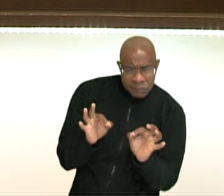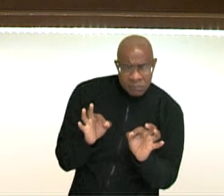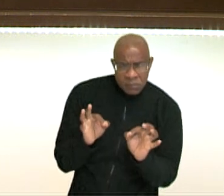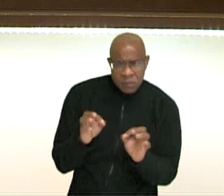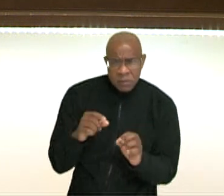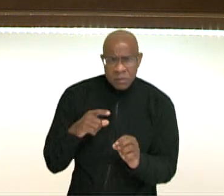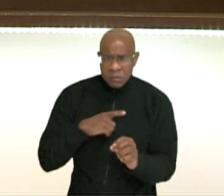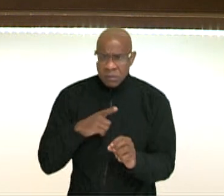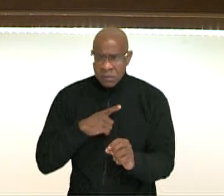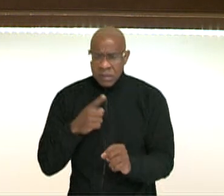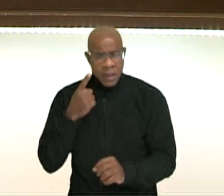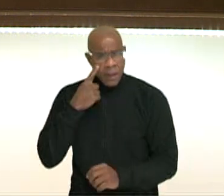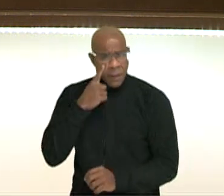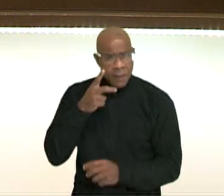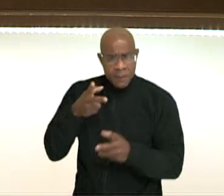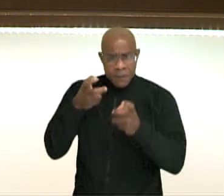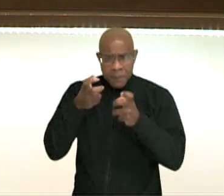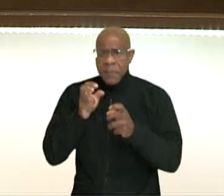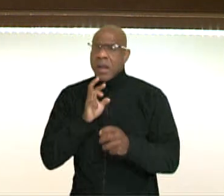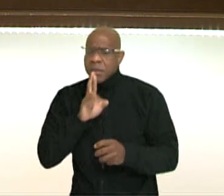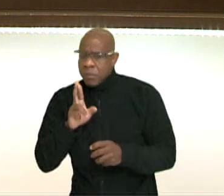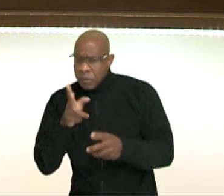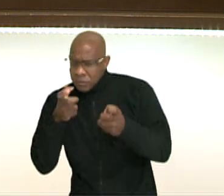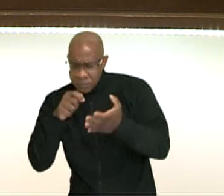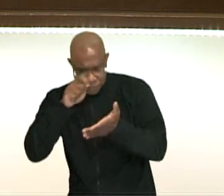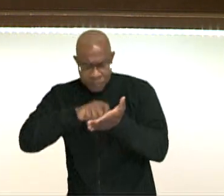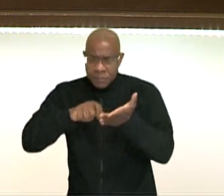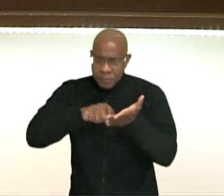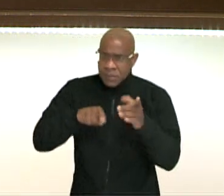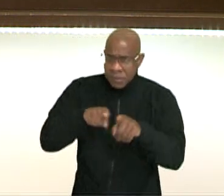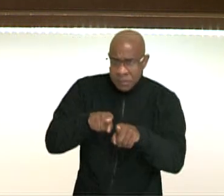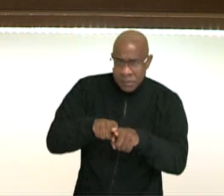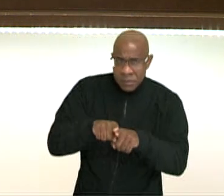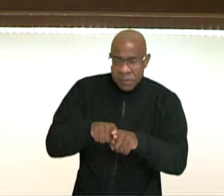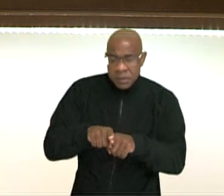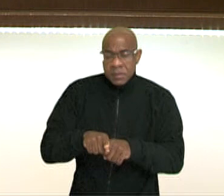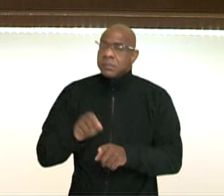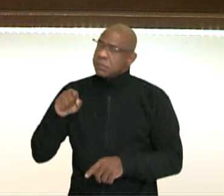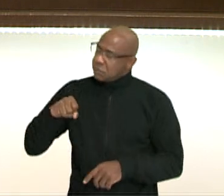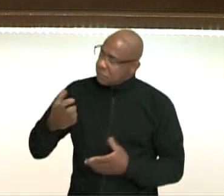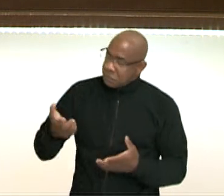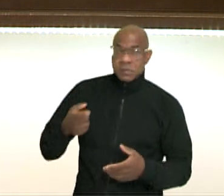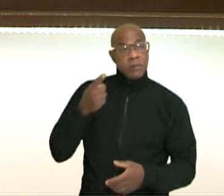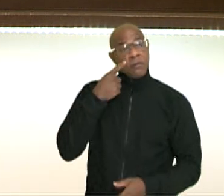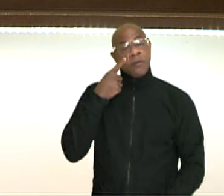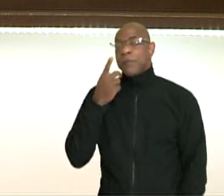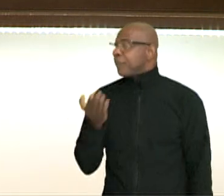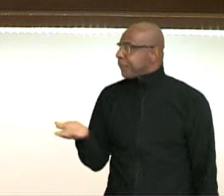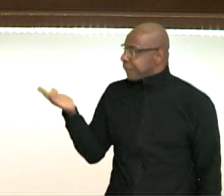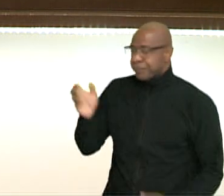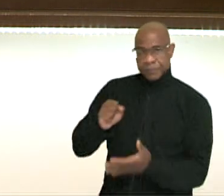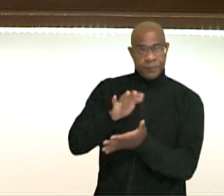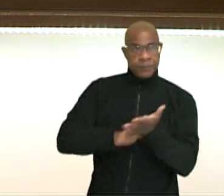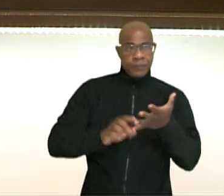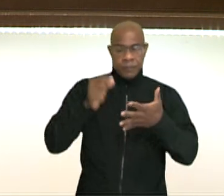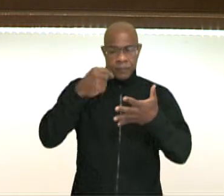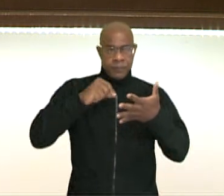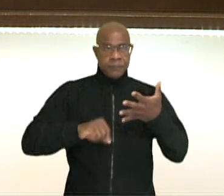está conferindo as respostas? Claro que está! Então vamos ao nosso gabaritinho da atividade